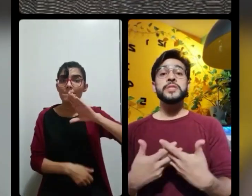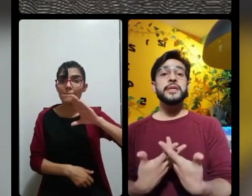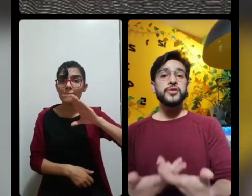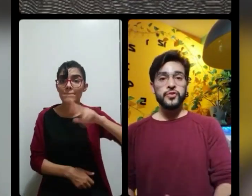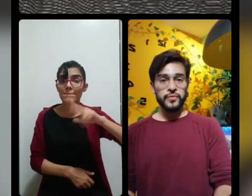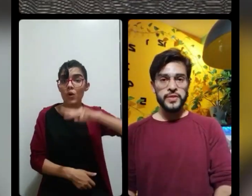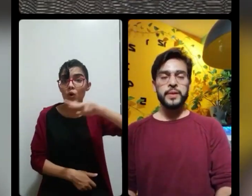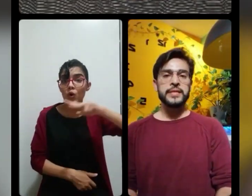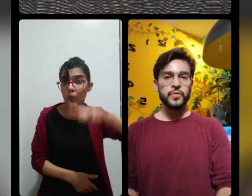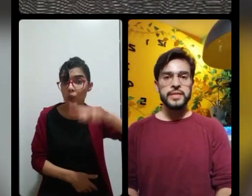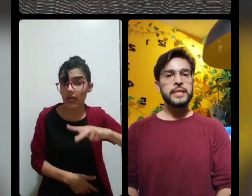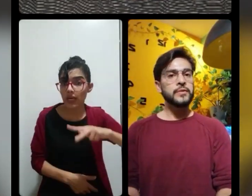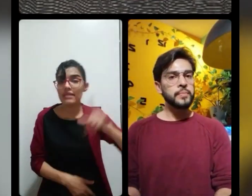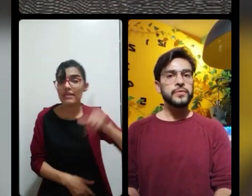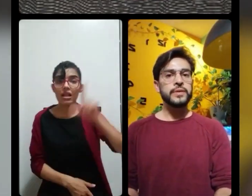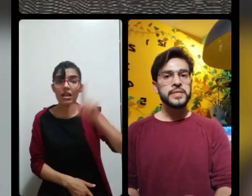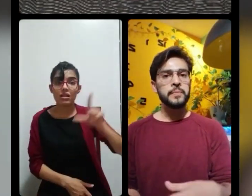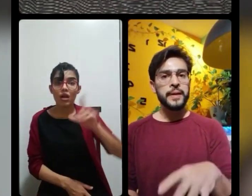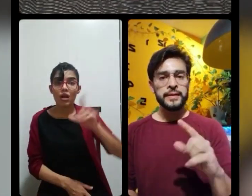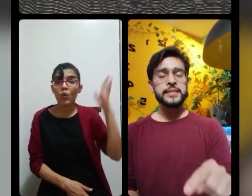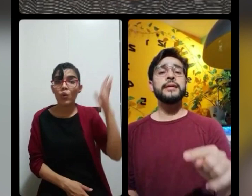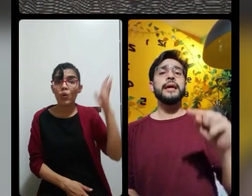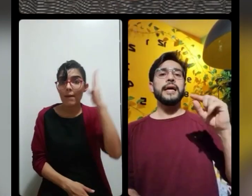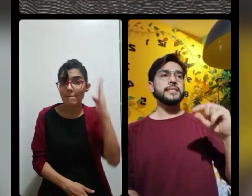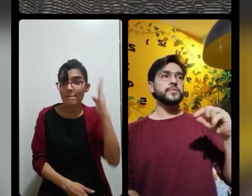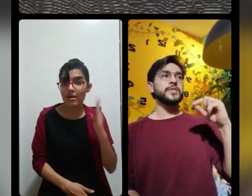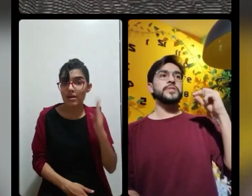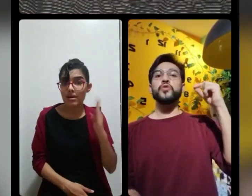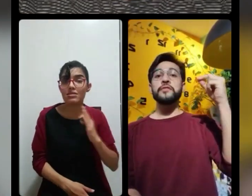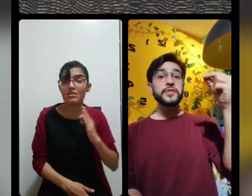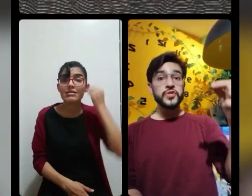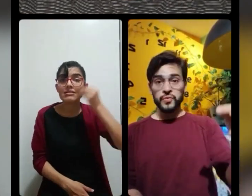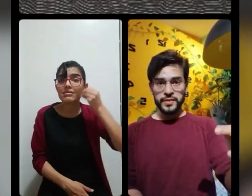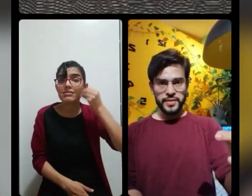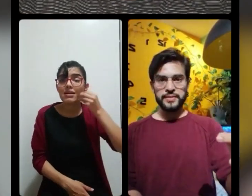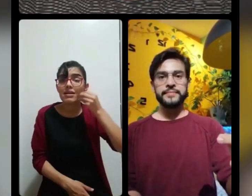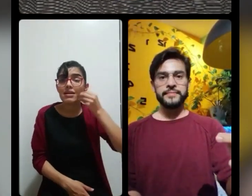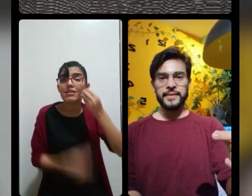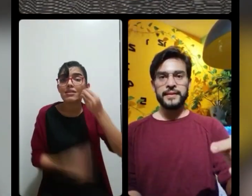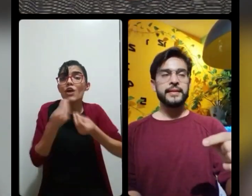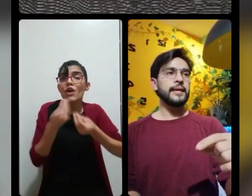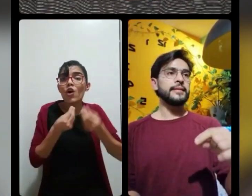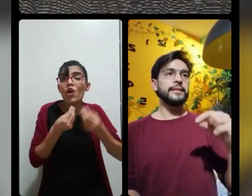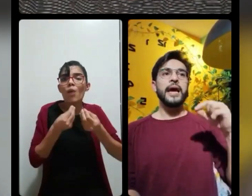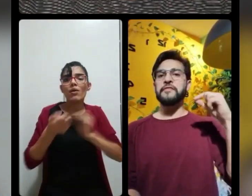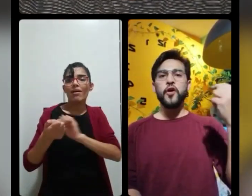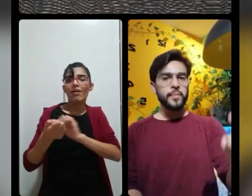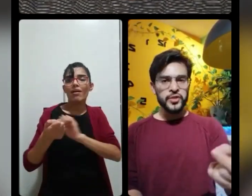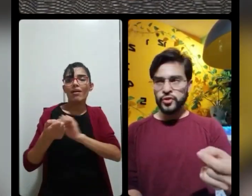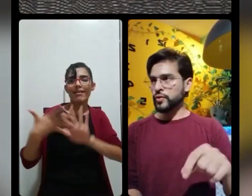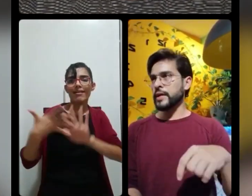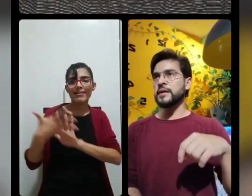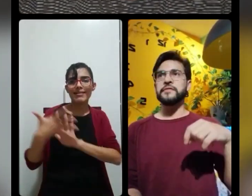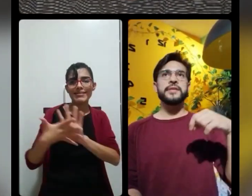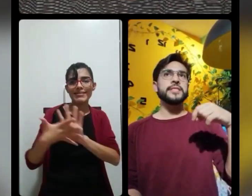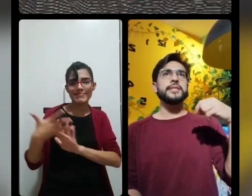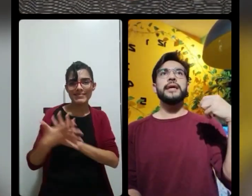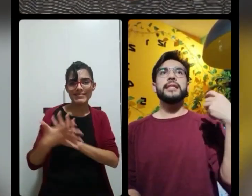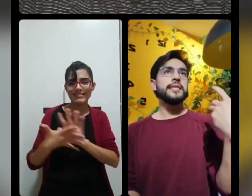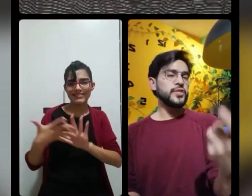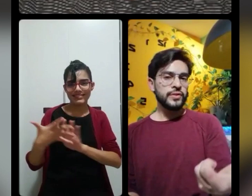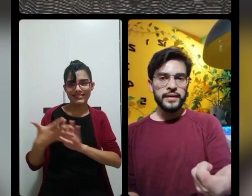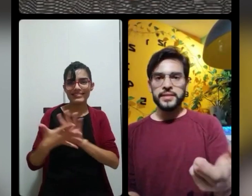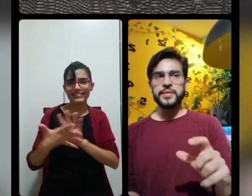essas mesmas questões pelas quais a língua portuguesa passa, essas mesmas convenções, né, de reformas